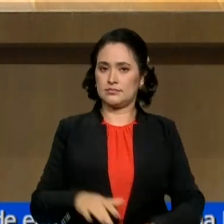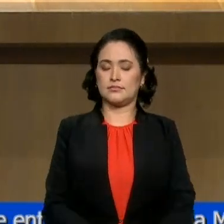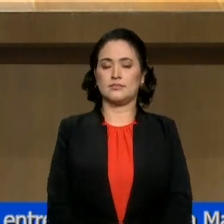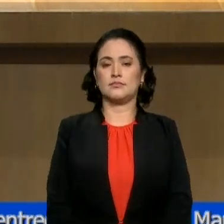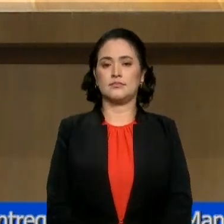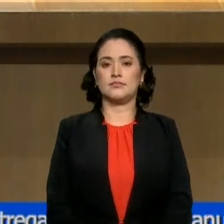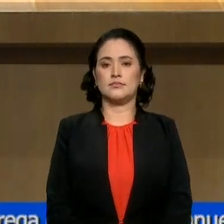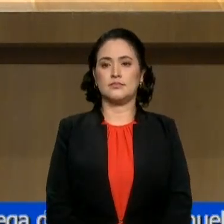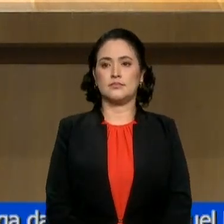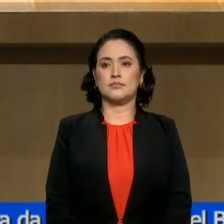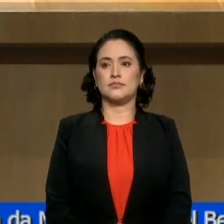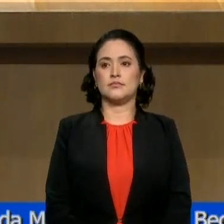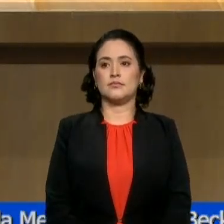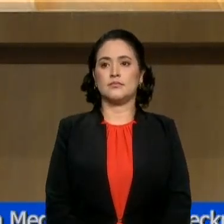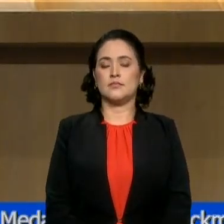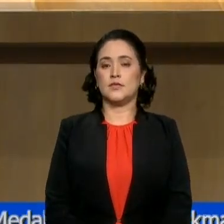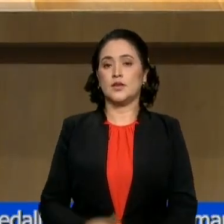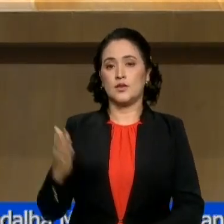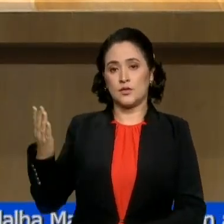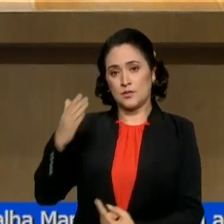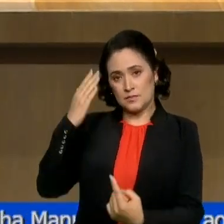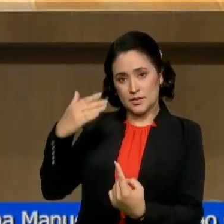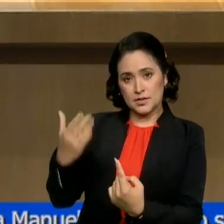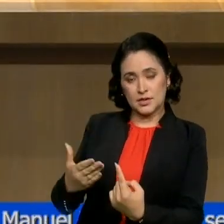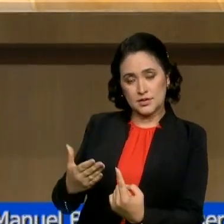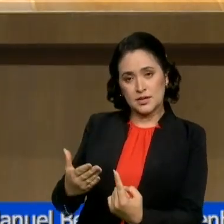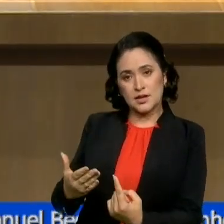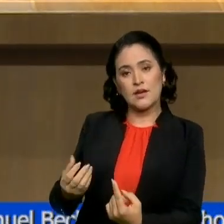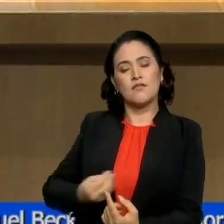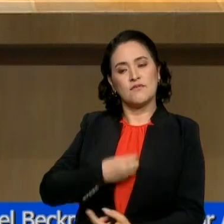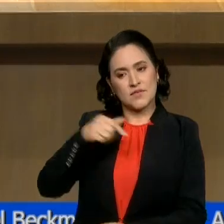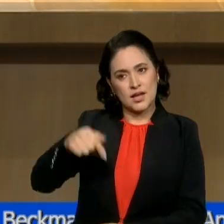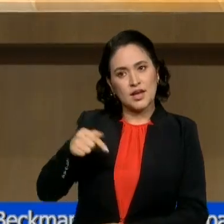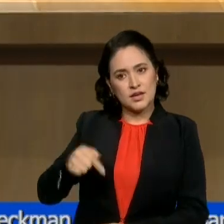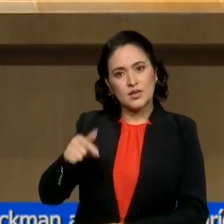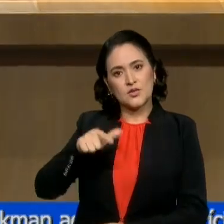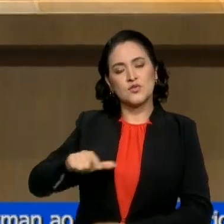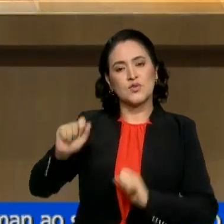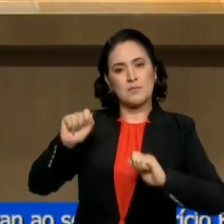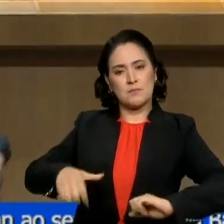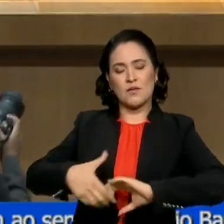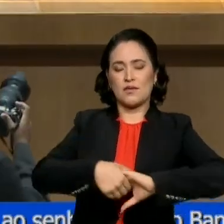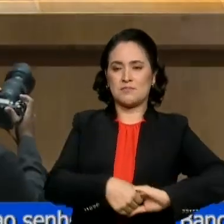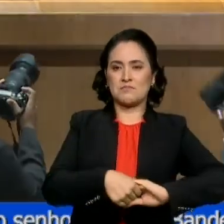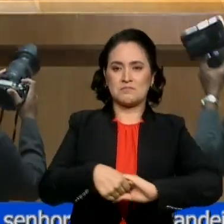presente sessão e o nosso homenageado estará à disposição para os cumprimentos.